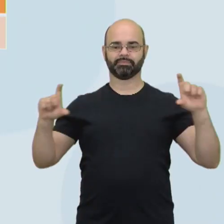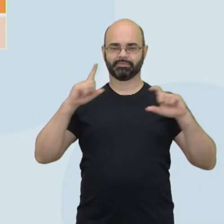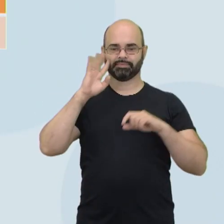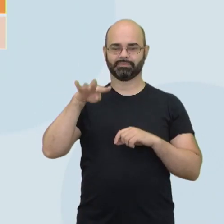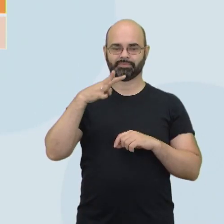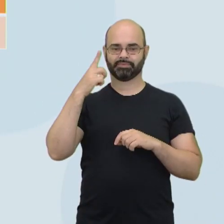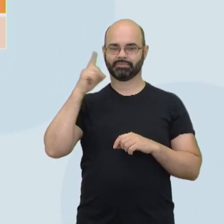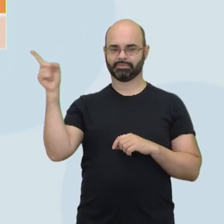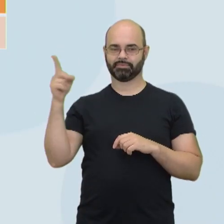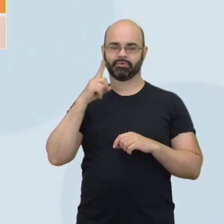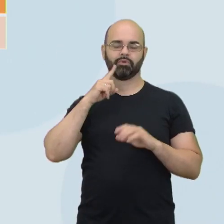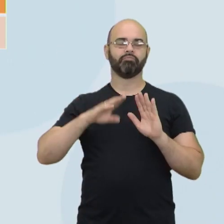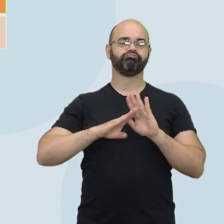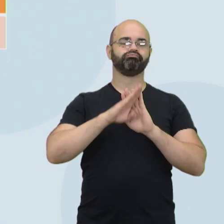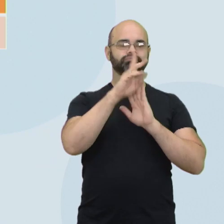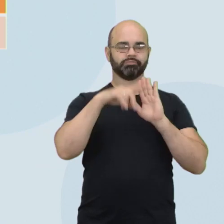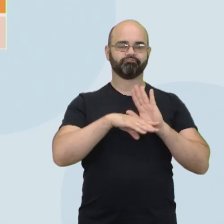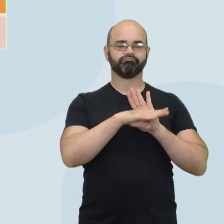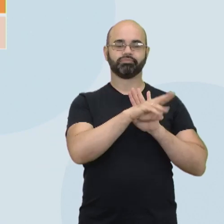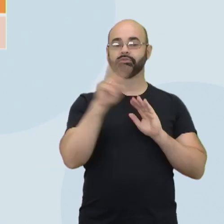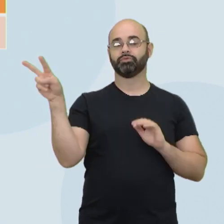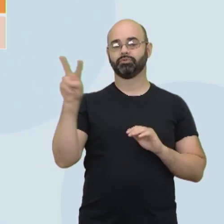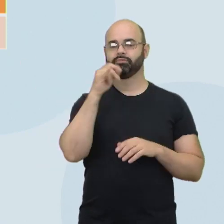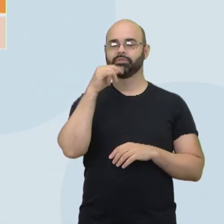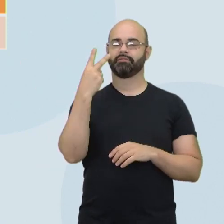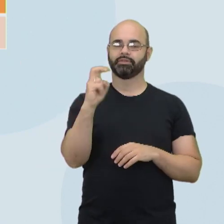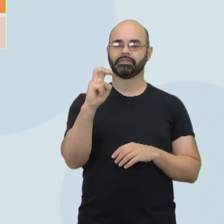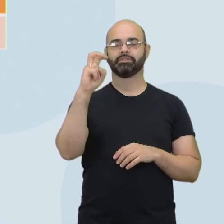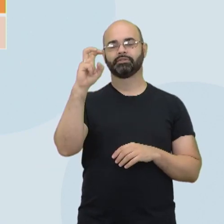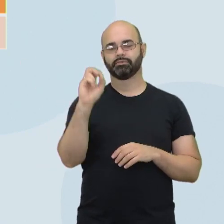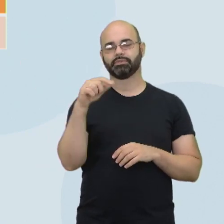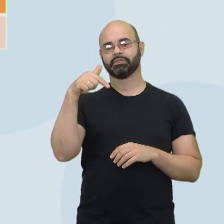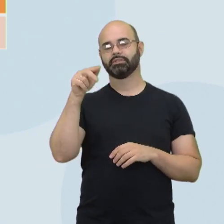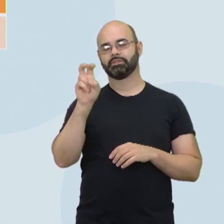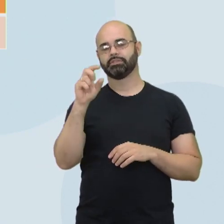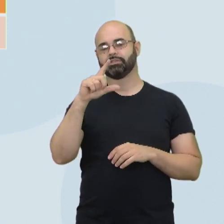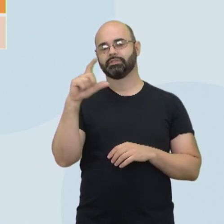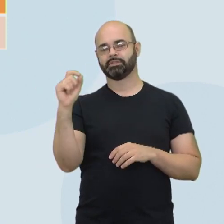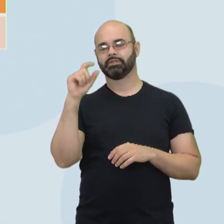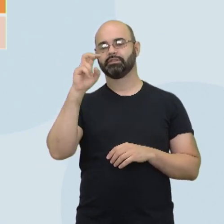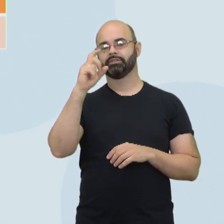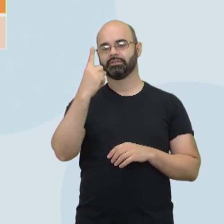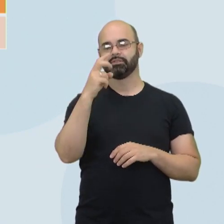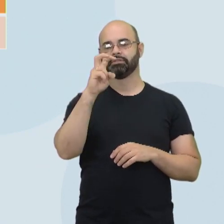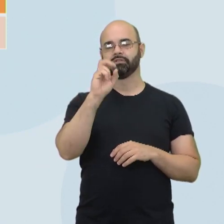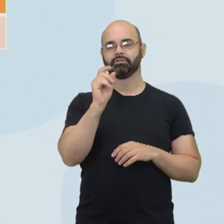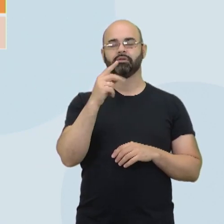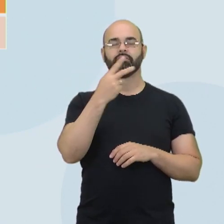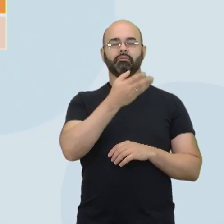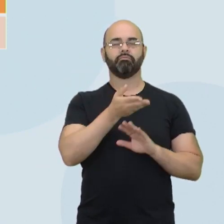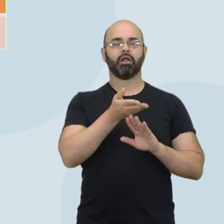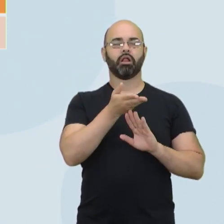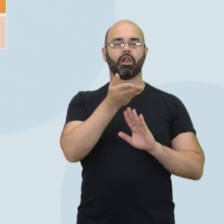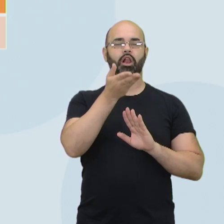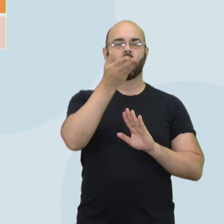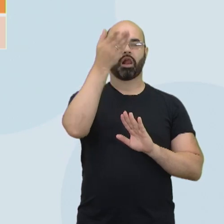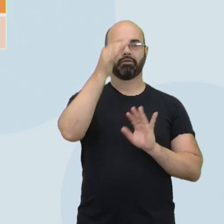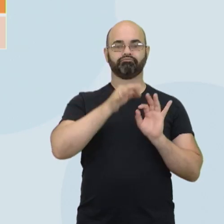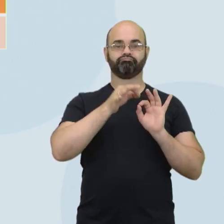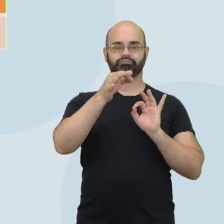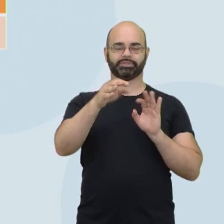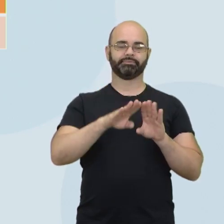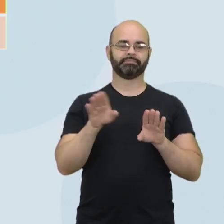estão aumentando nos dois casos, né, Tony? Sim. Então, 25, 50, 75, 100, tá todo mundo aumentando na distância. O